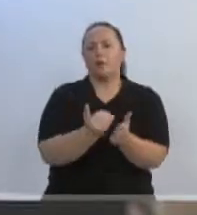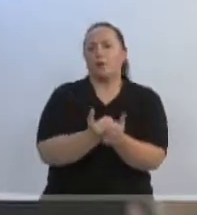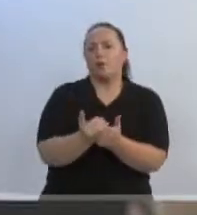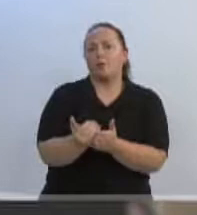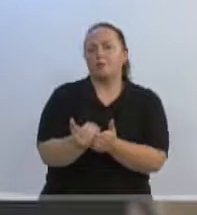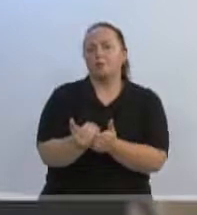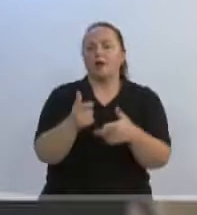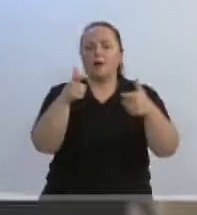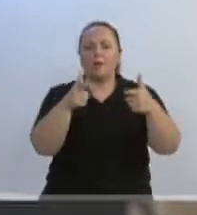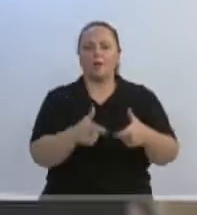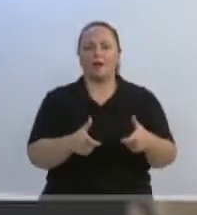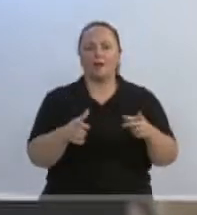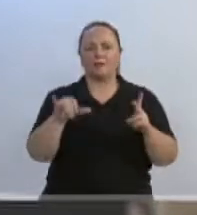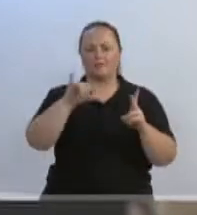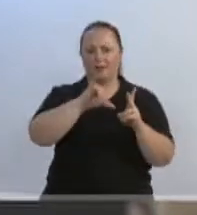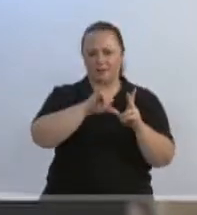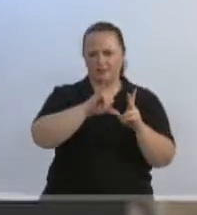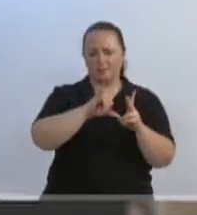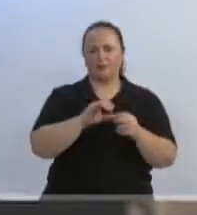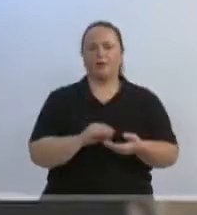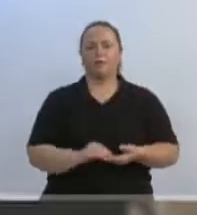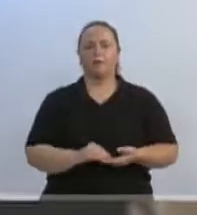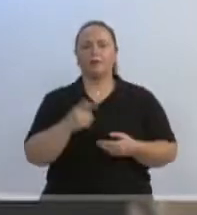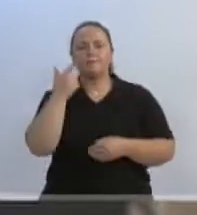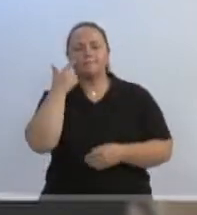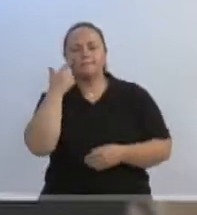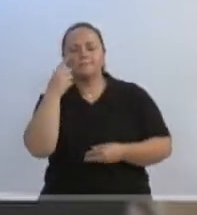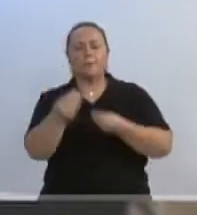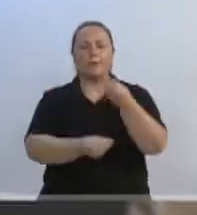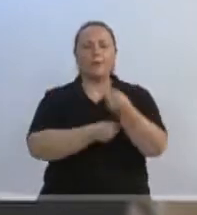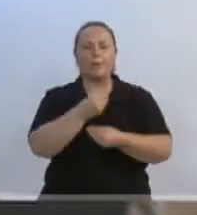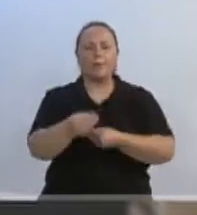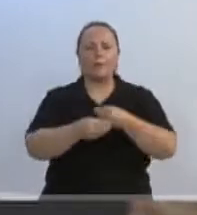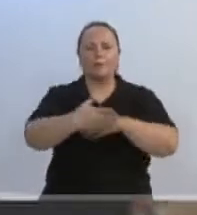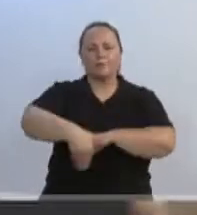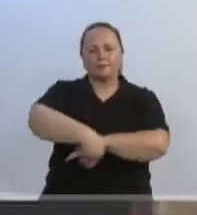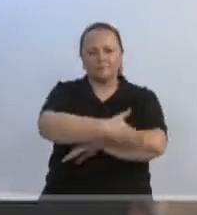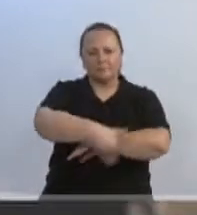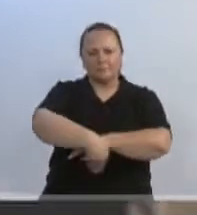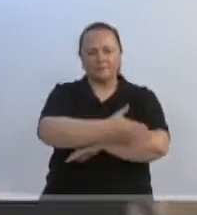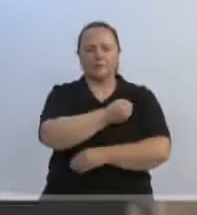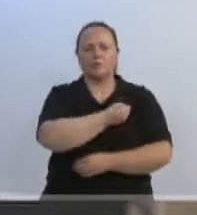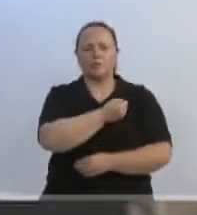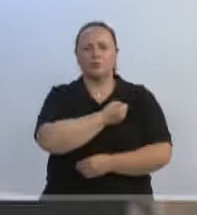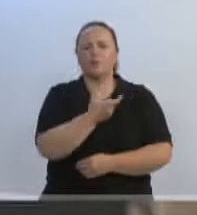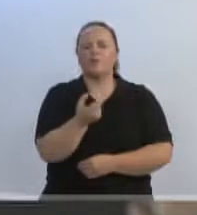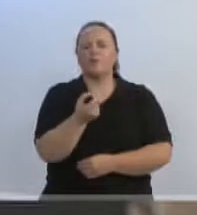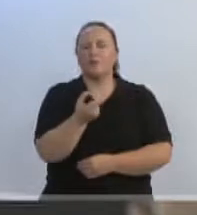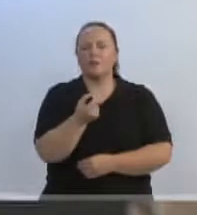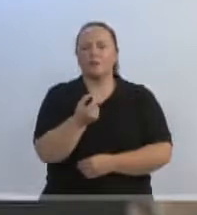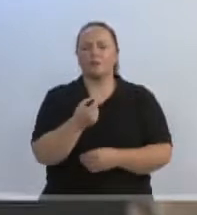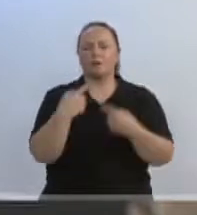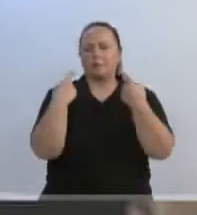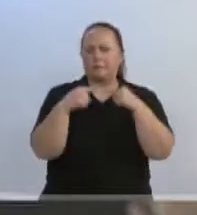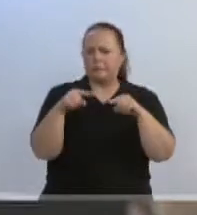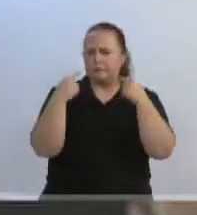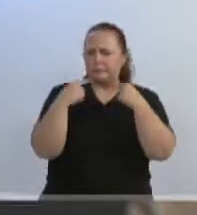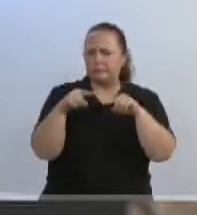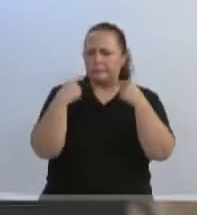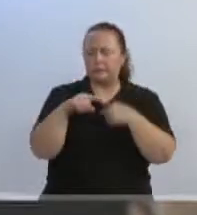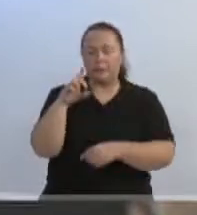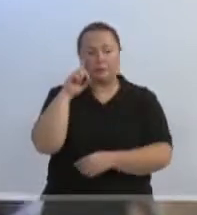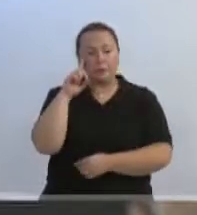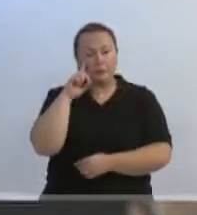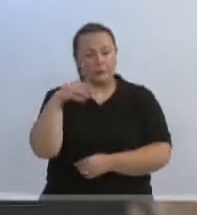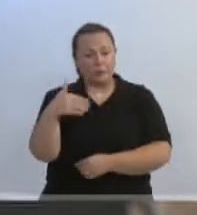cassilândia central pensou para tratar da questão da via projetada número 20 a reclamação é constante diária todos os dias com